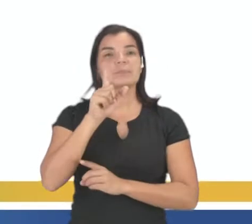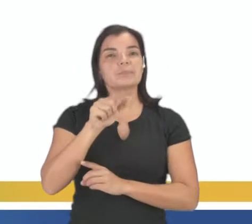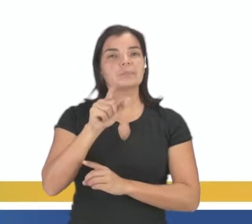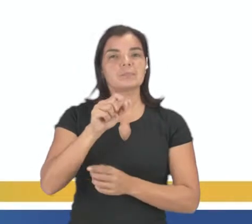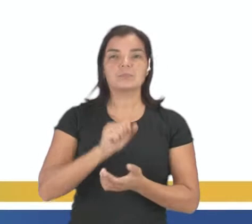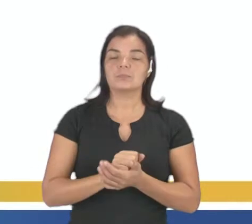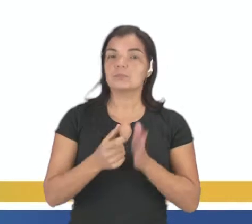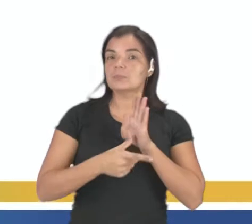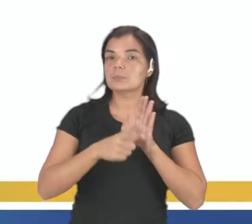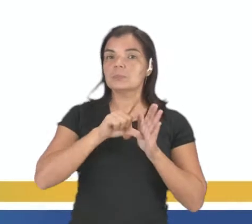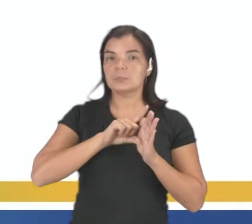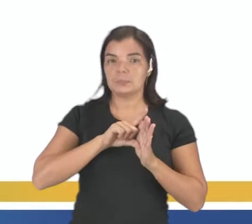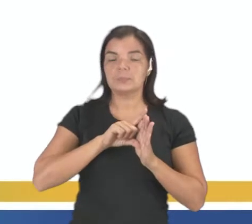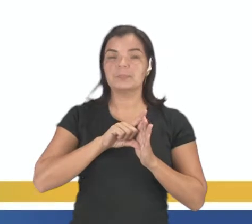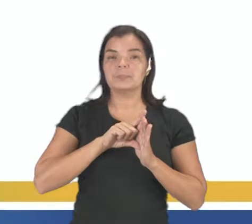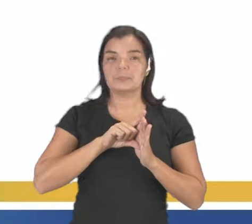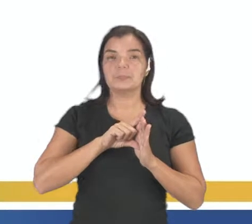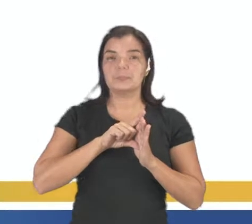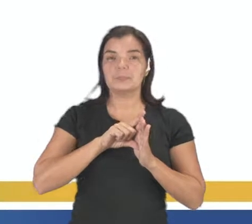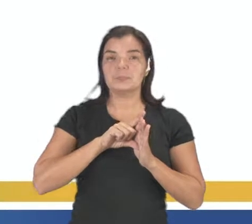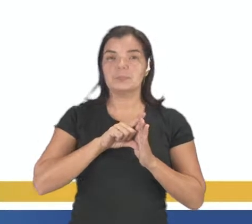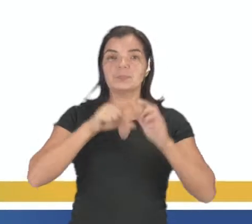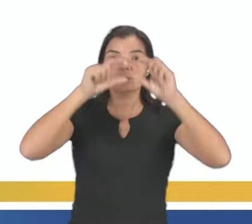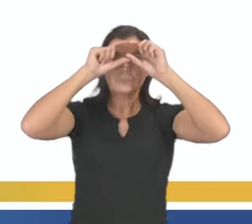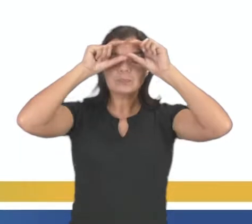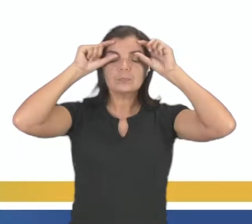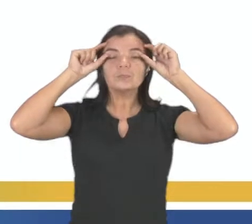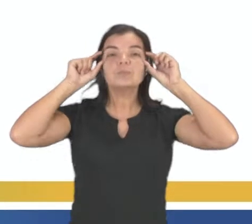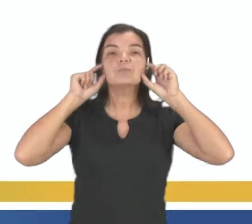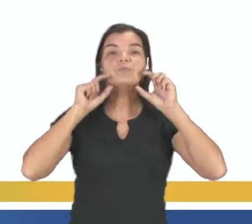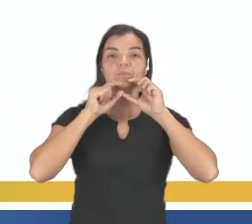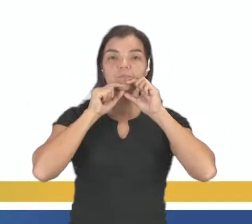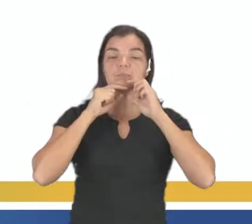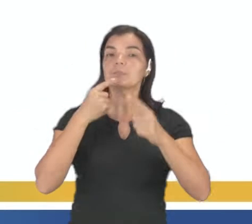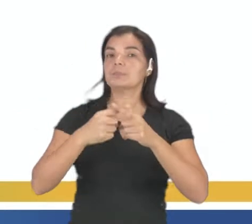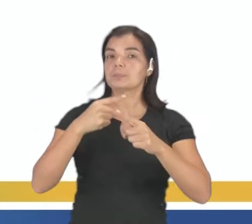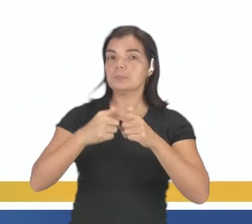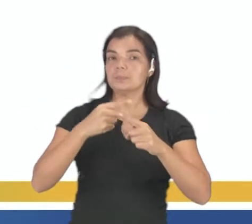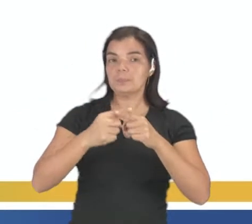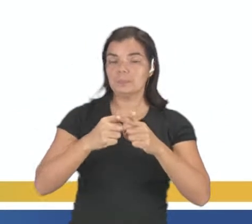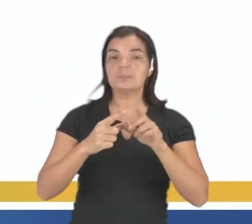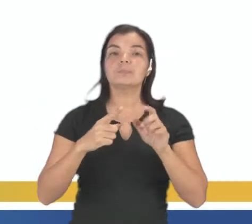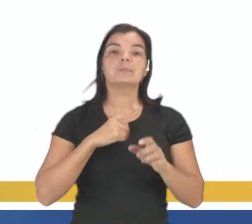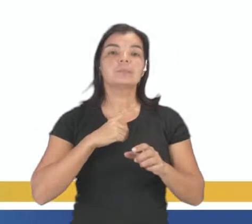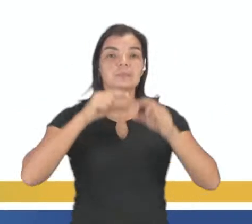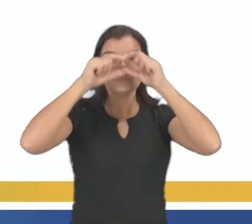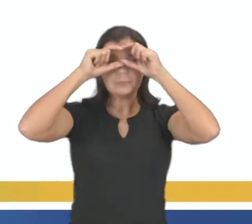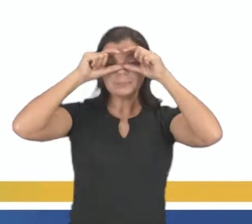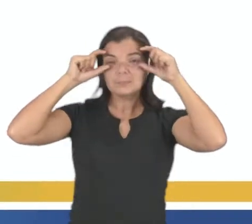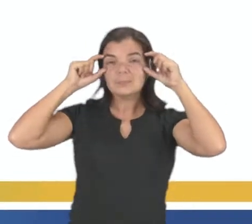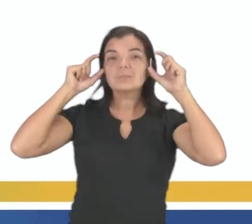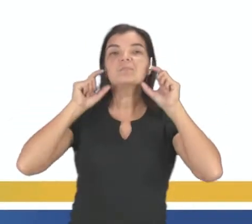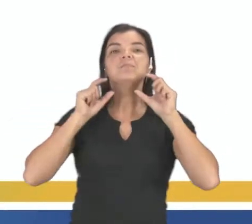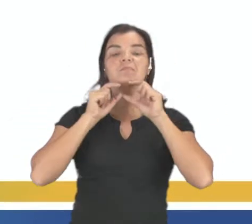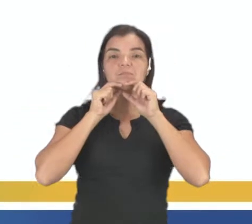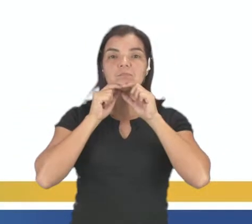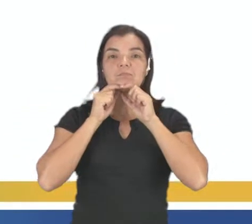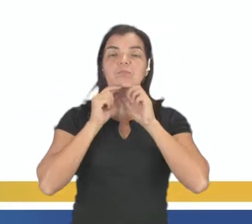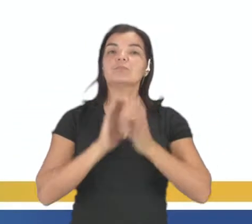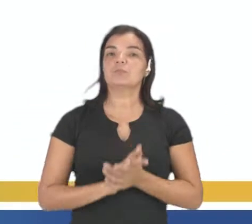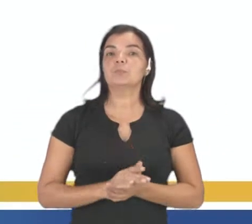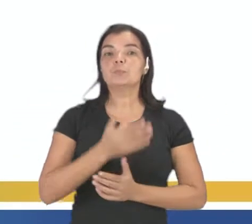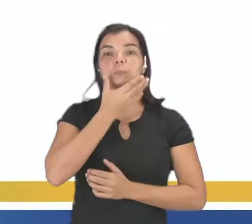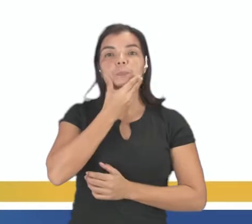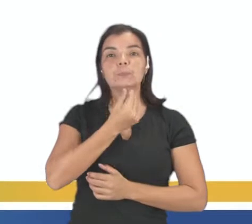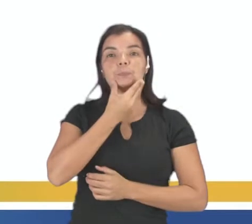é anterior a Leonardo da Vinci, porque Leonardo da Vinci tem essa obra dele que chama O